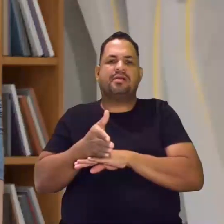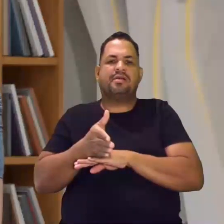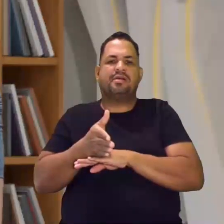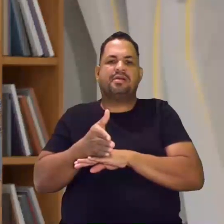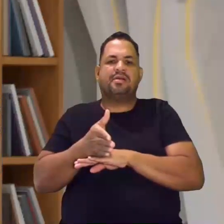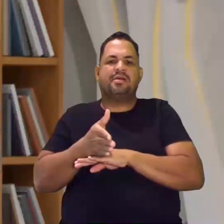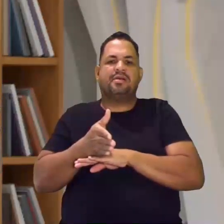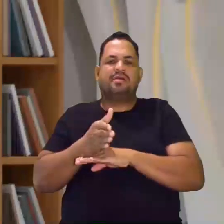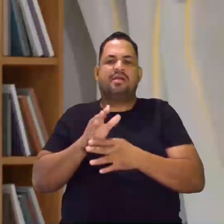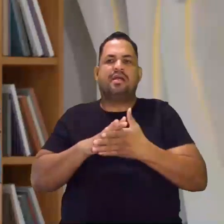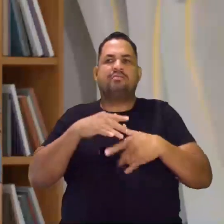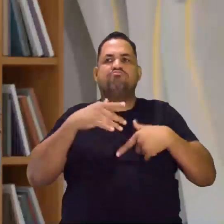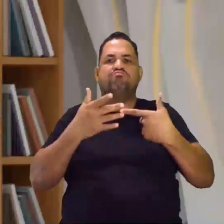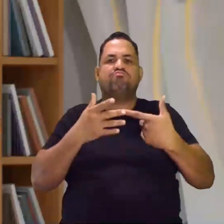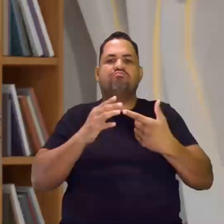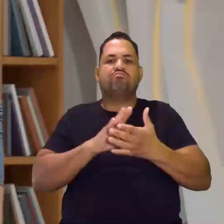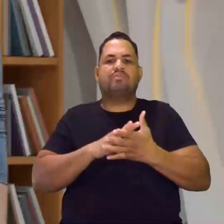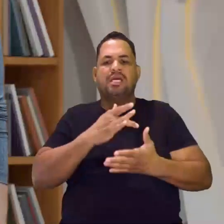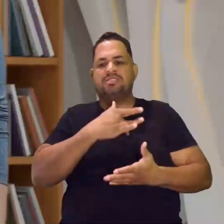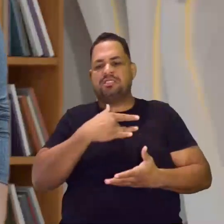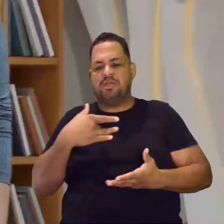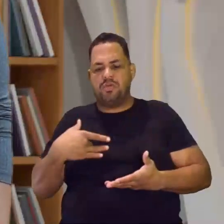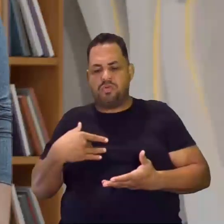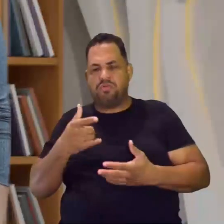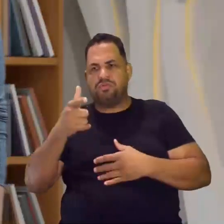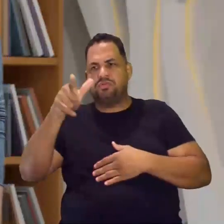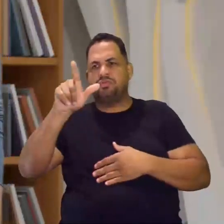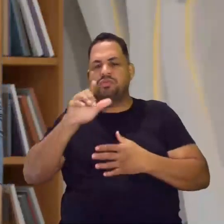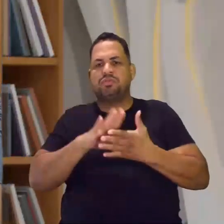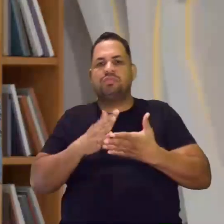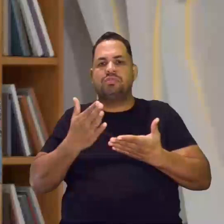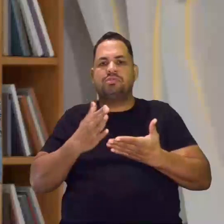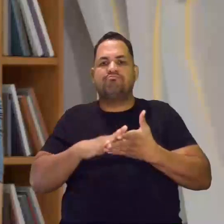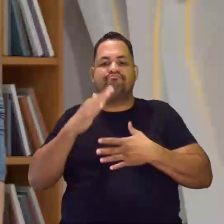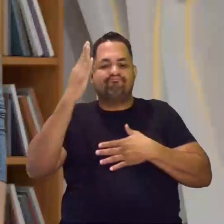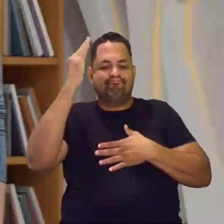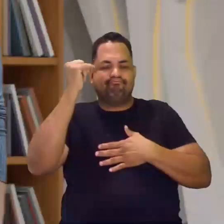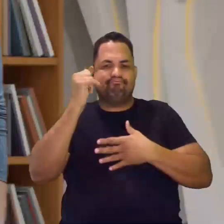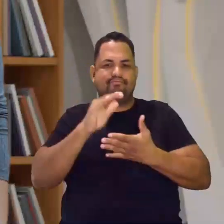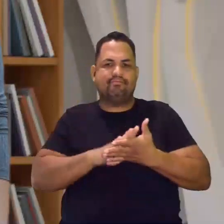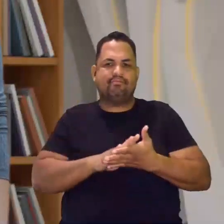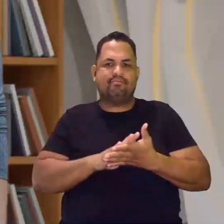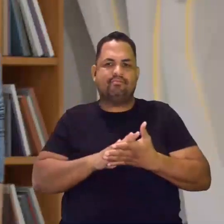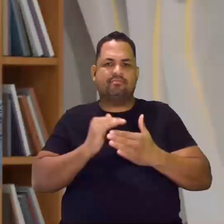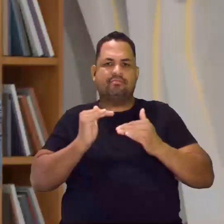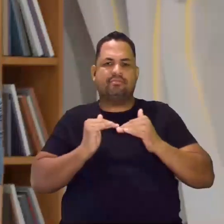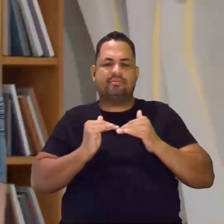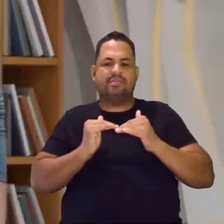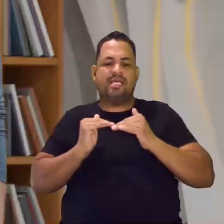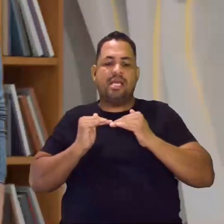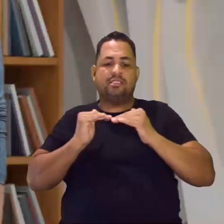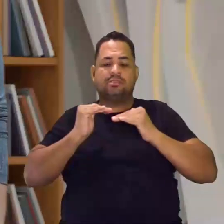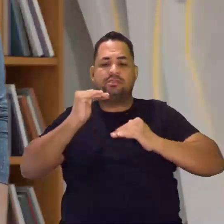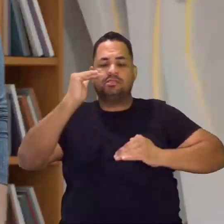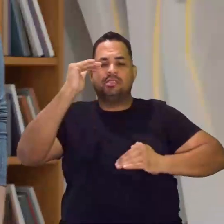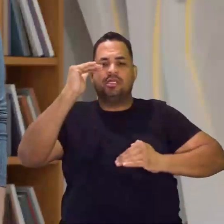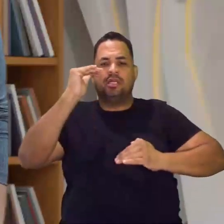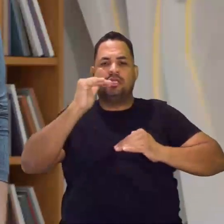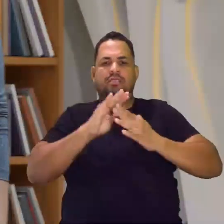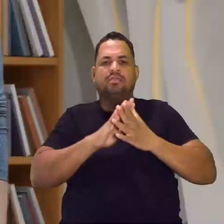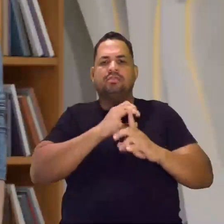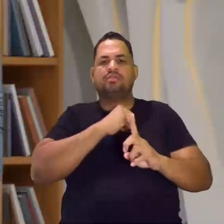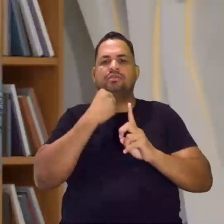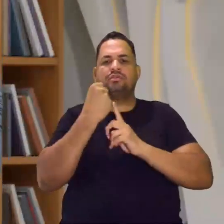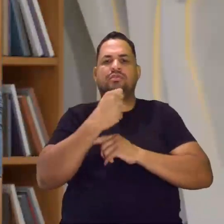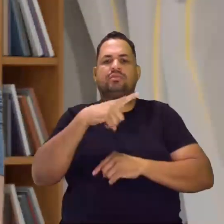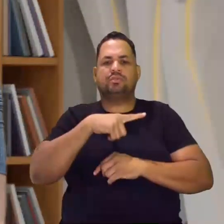a serviços, no nosso país, a gente sabe que a cor, a desigualdade social no nosso país, ela tem uma